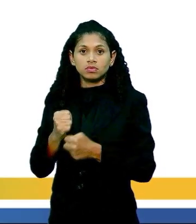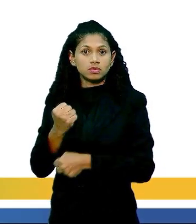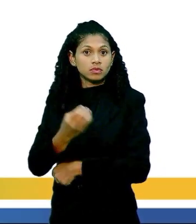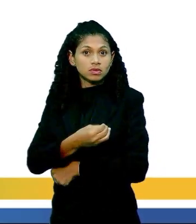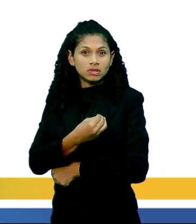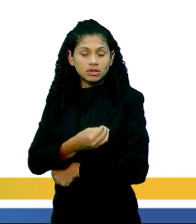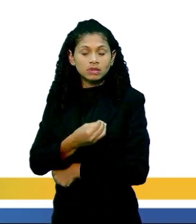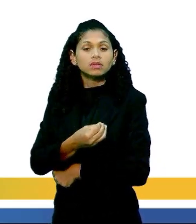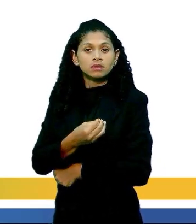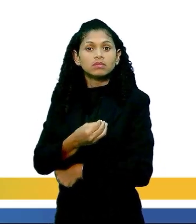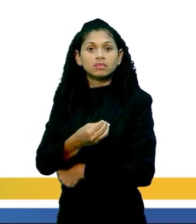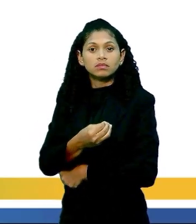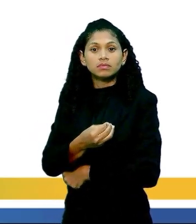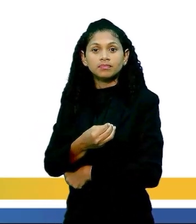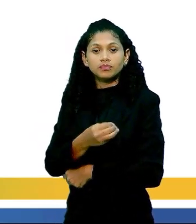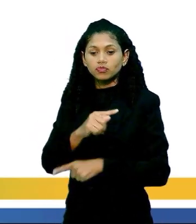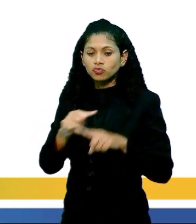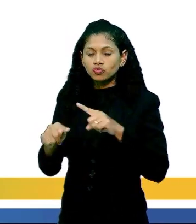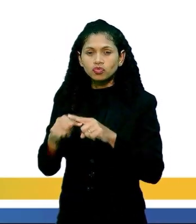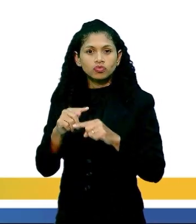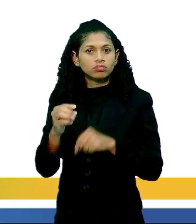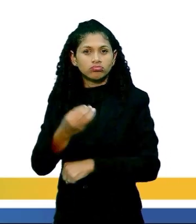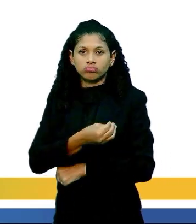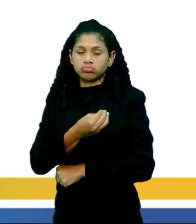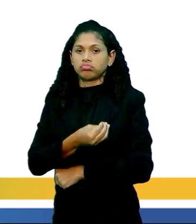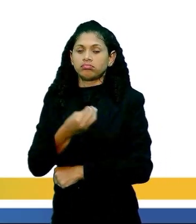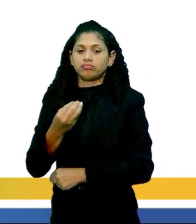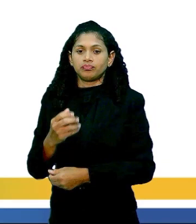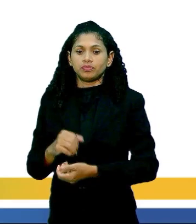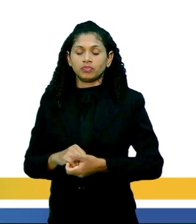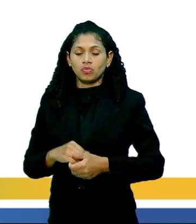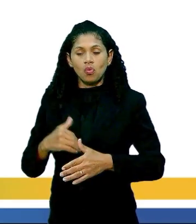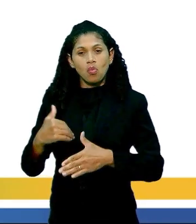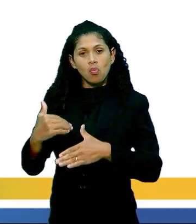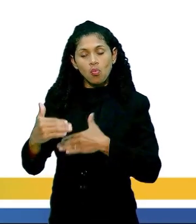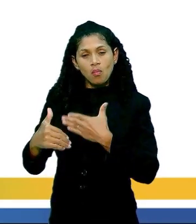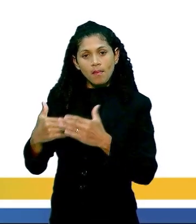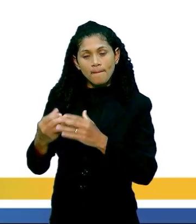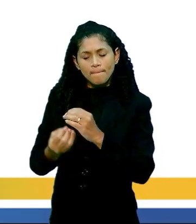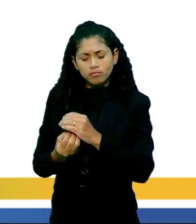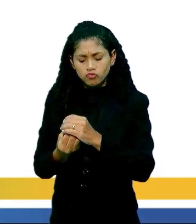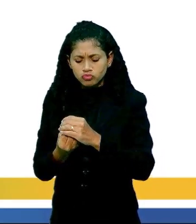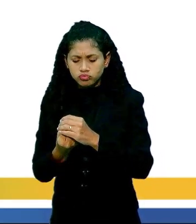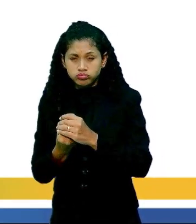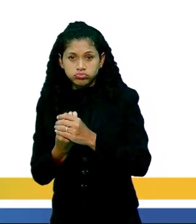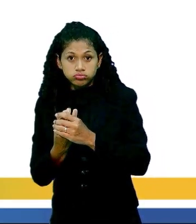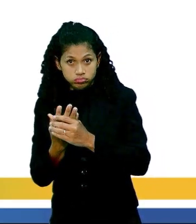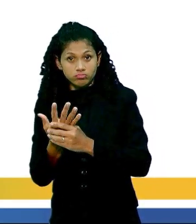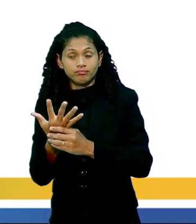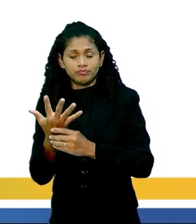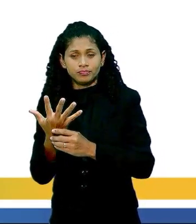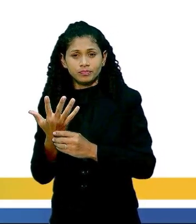vão crescer assim. Ela começa o seu desenvolvimento e, se nada der errado, ela vai